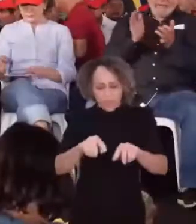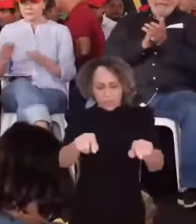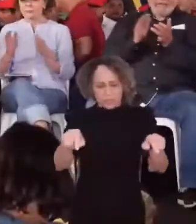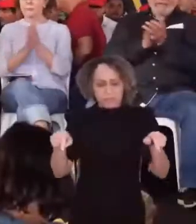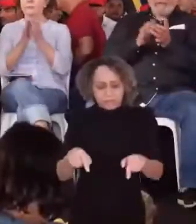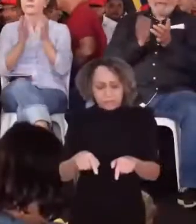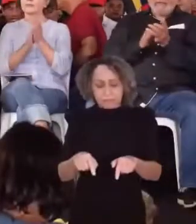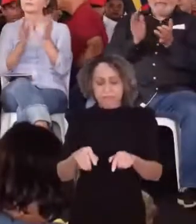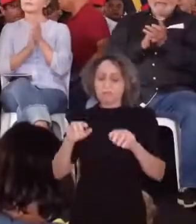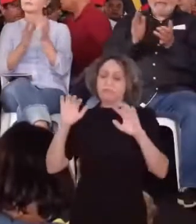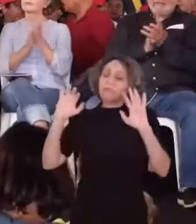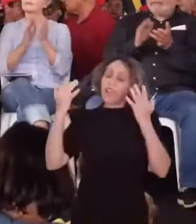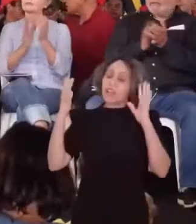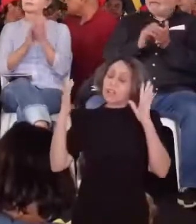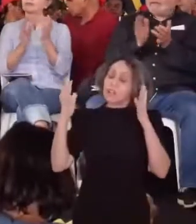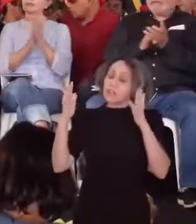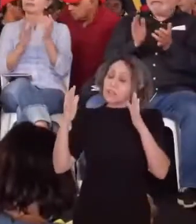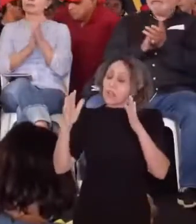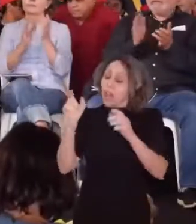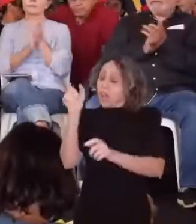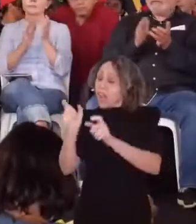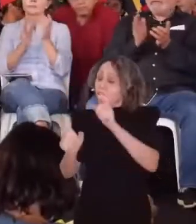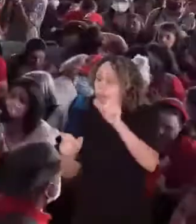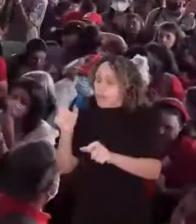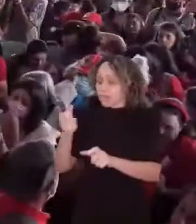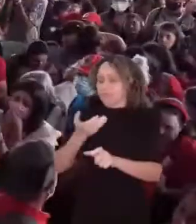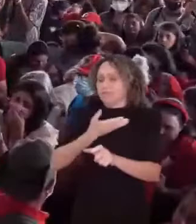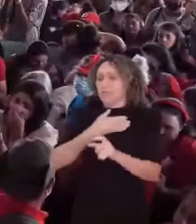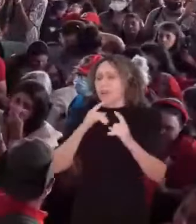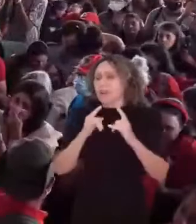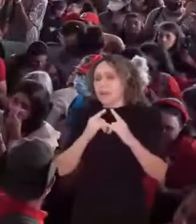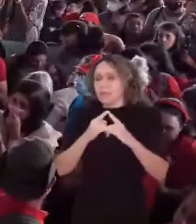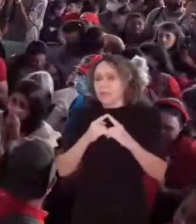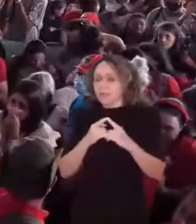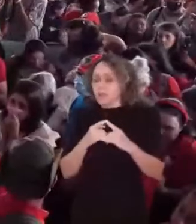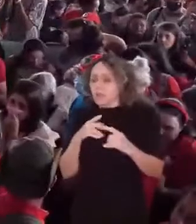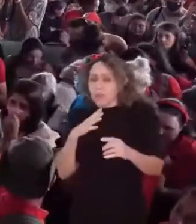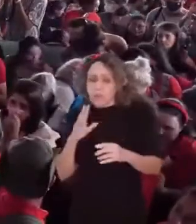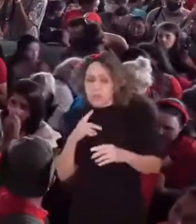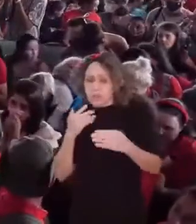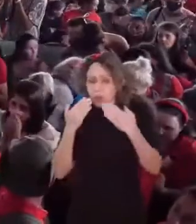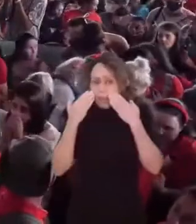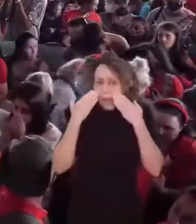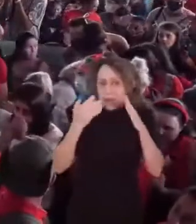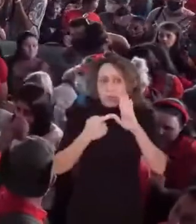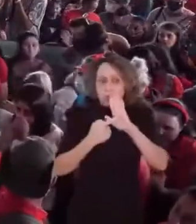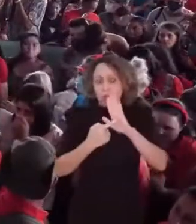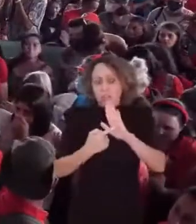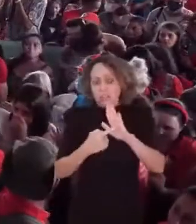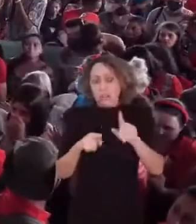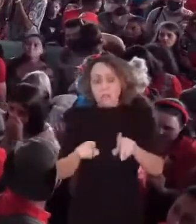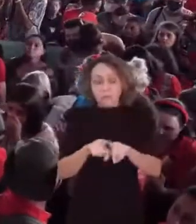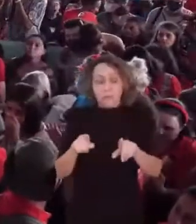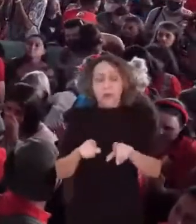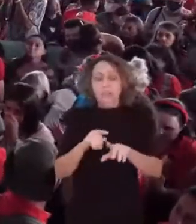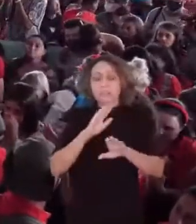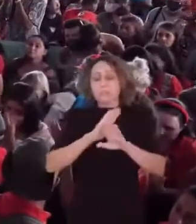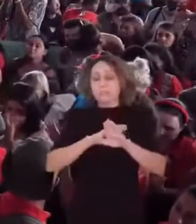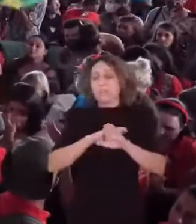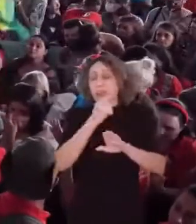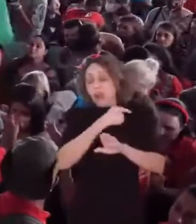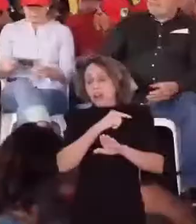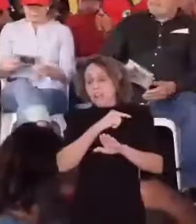invisíveis, mas que são tão importantes quanto a nossa luta. Nós,